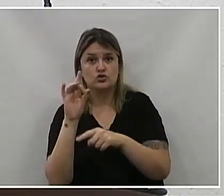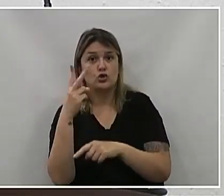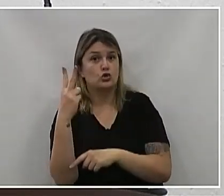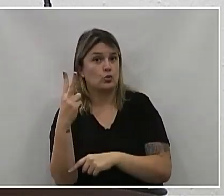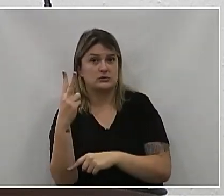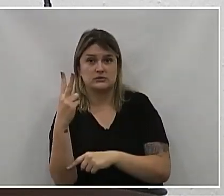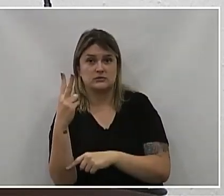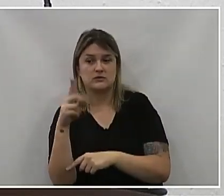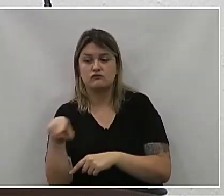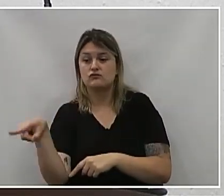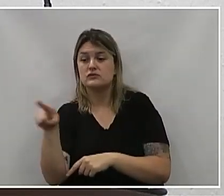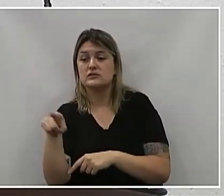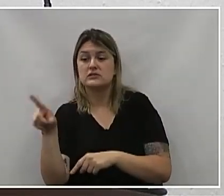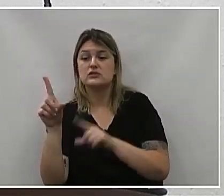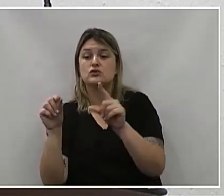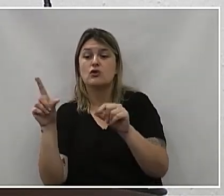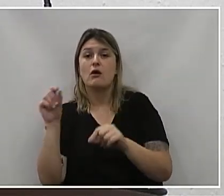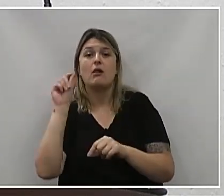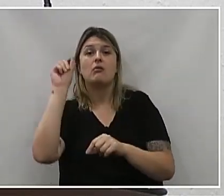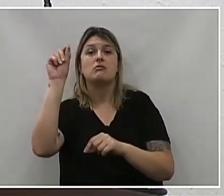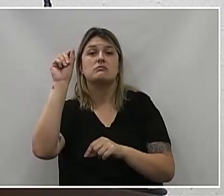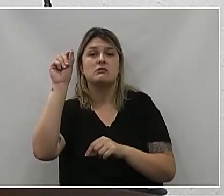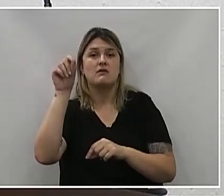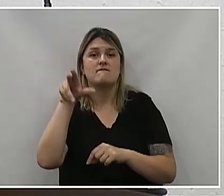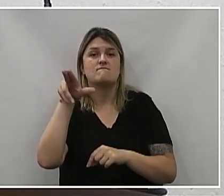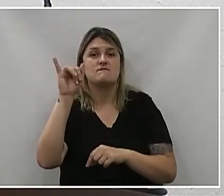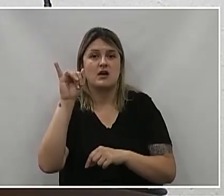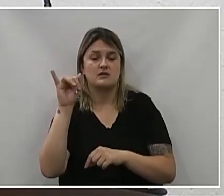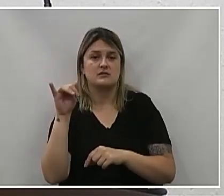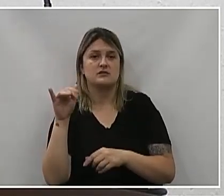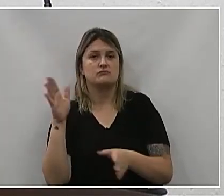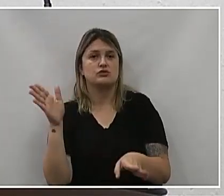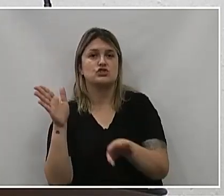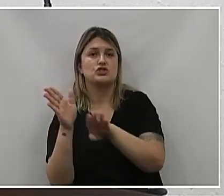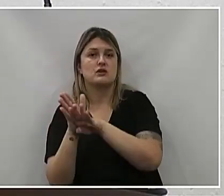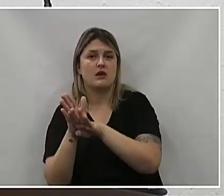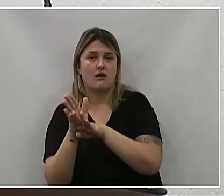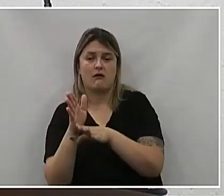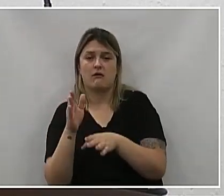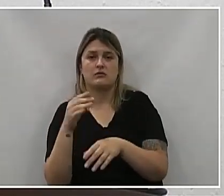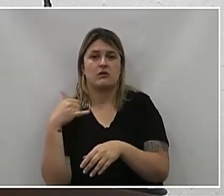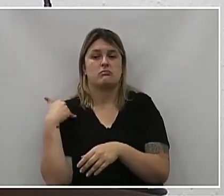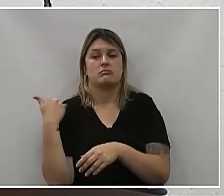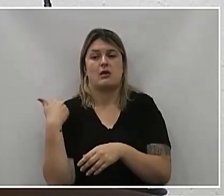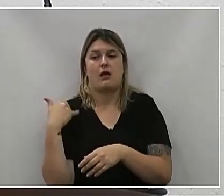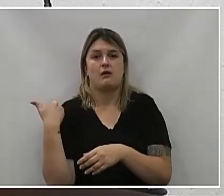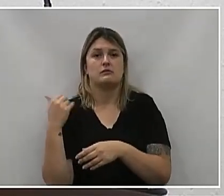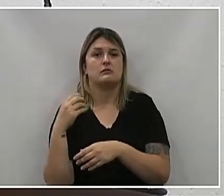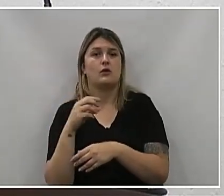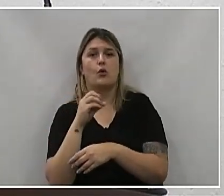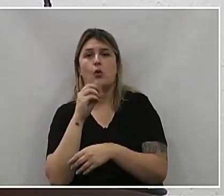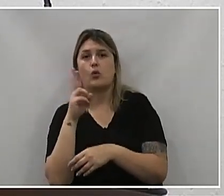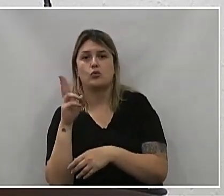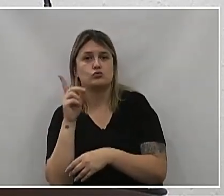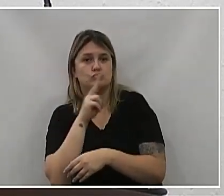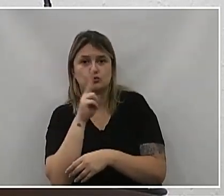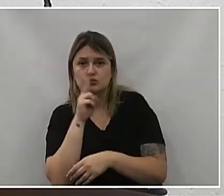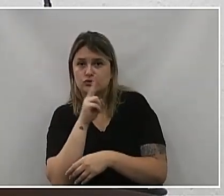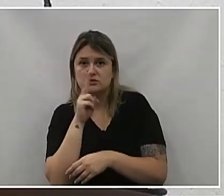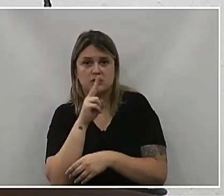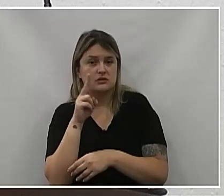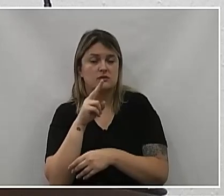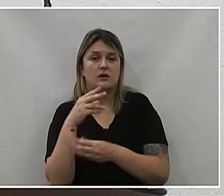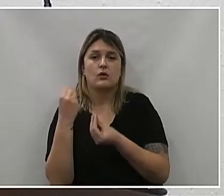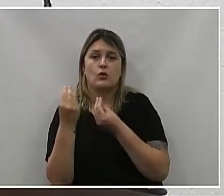2. Vocês resolvam entre vocês. Quem por ordem de chamada, por ordem de idade ou por ordem de que esteja